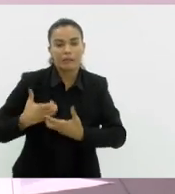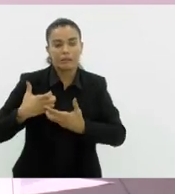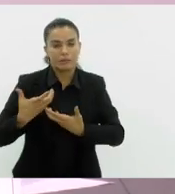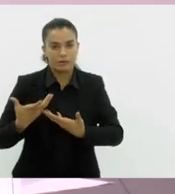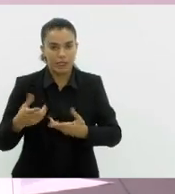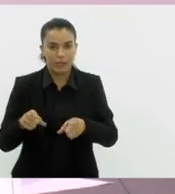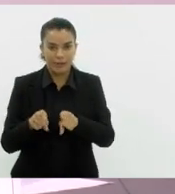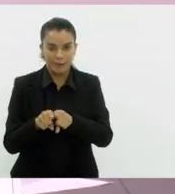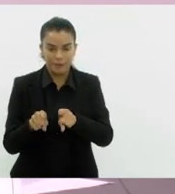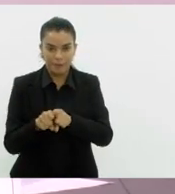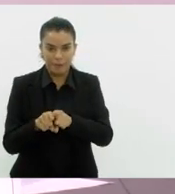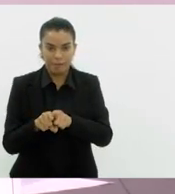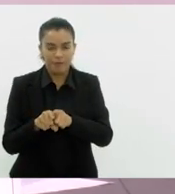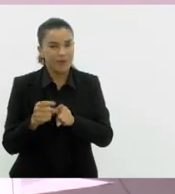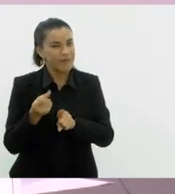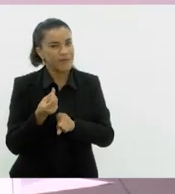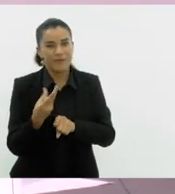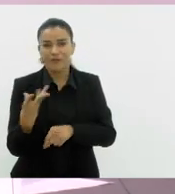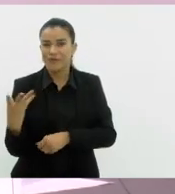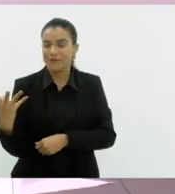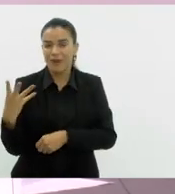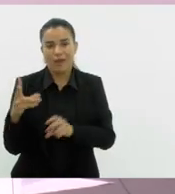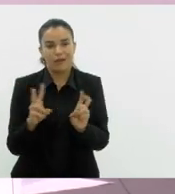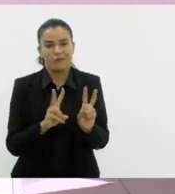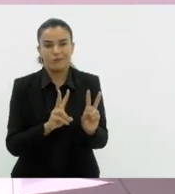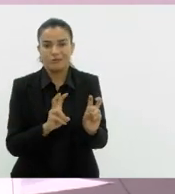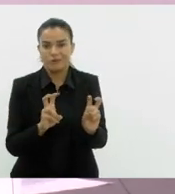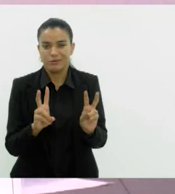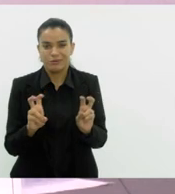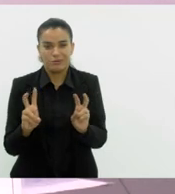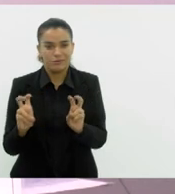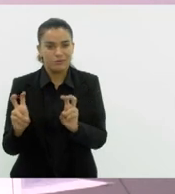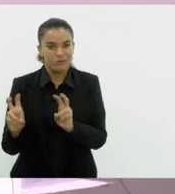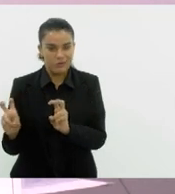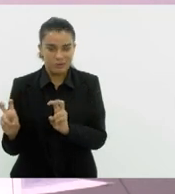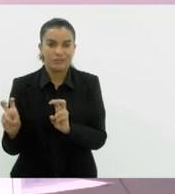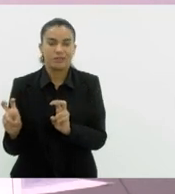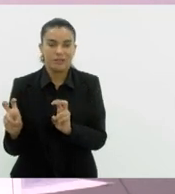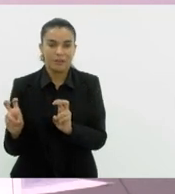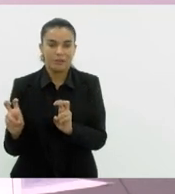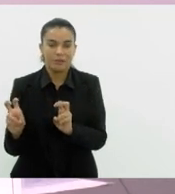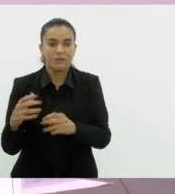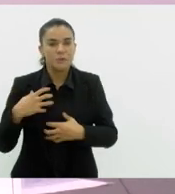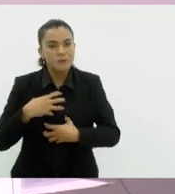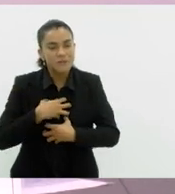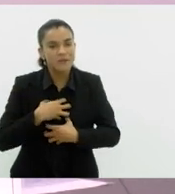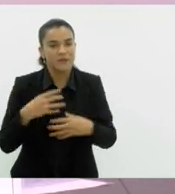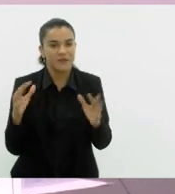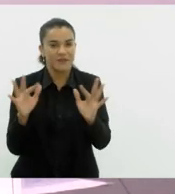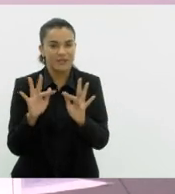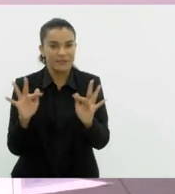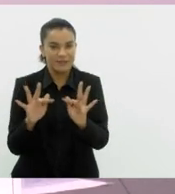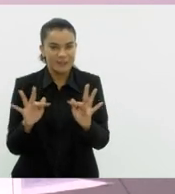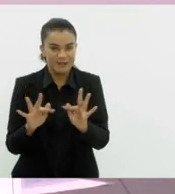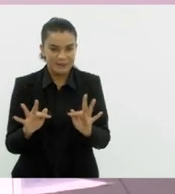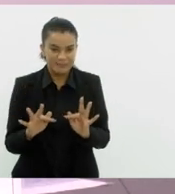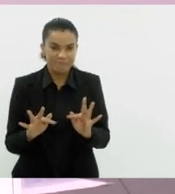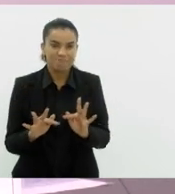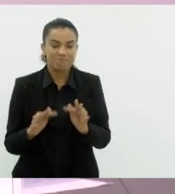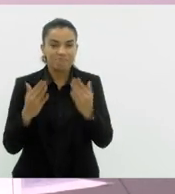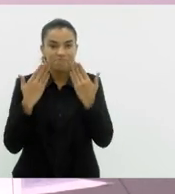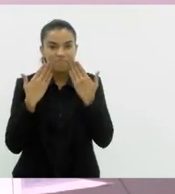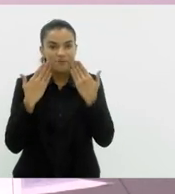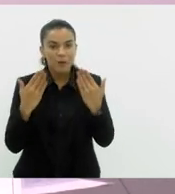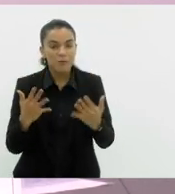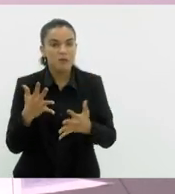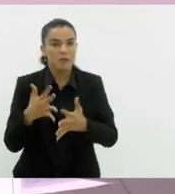Então, são vários temas a serem tratados, assim, e eu fico feliz da gente também poder mostrar a